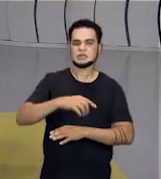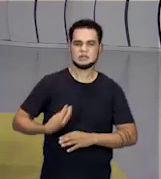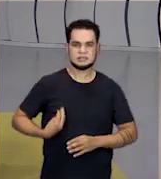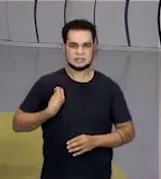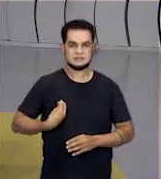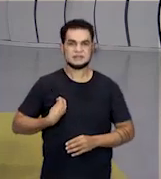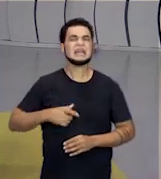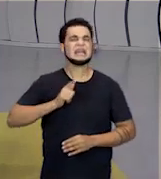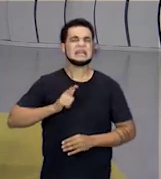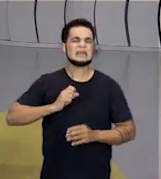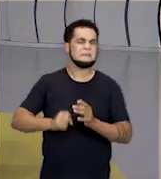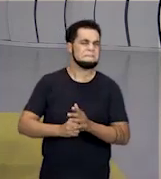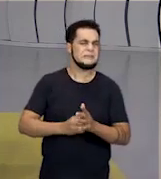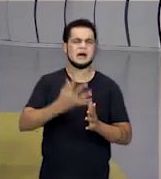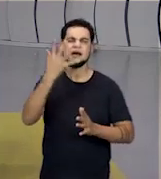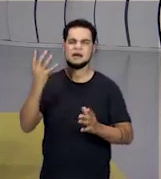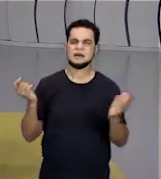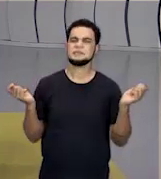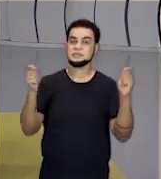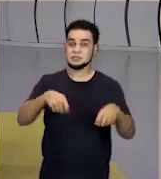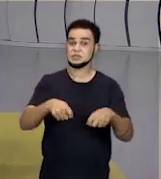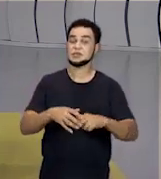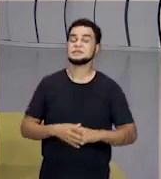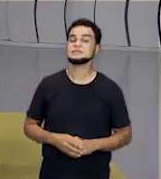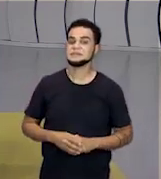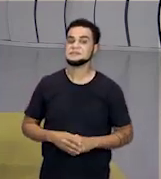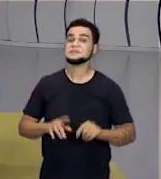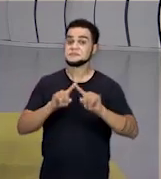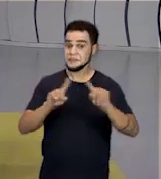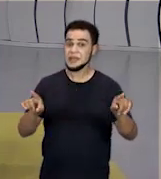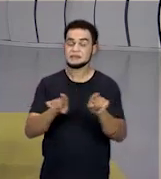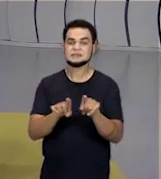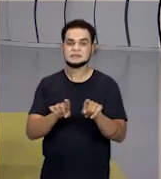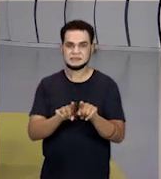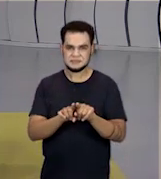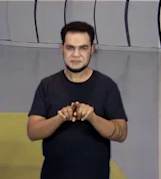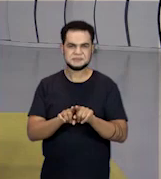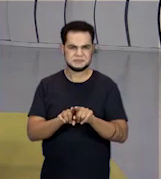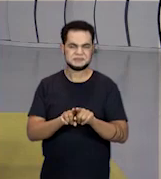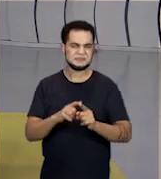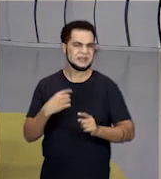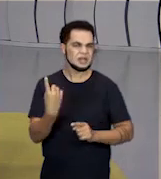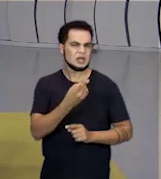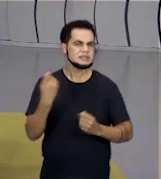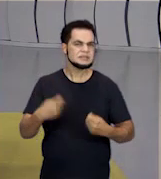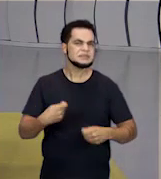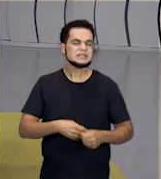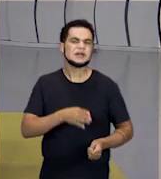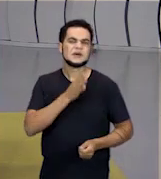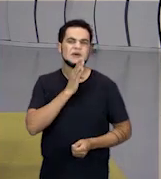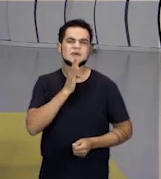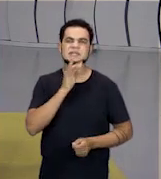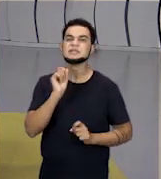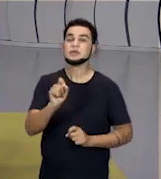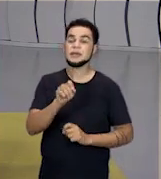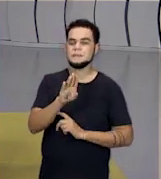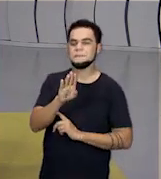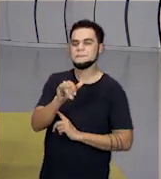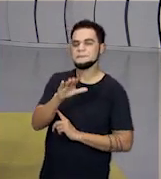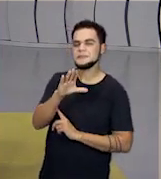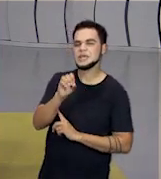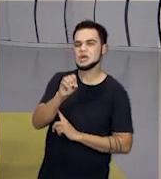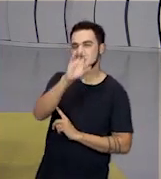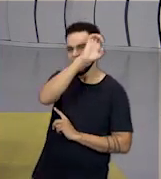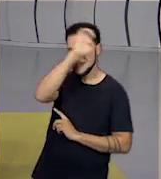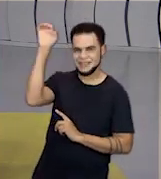várias aplicações. Tá? Mas, ao mesmo tempo, a gente tem que ter também um conhecimento que nós chamamos de bioética.